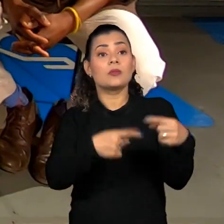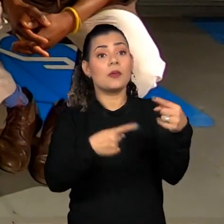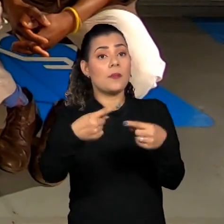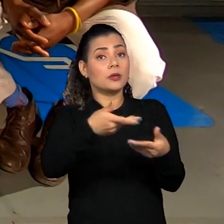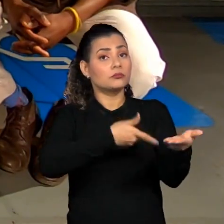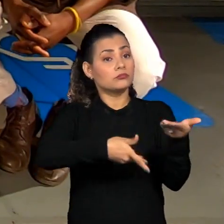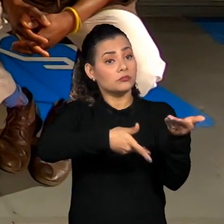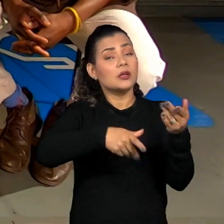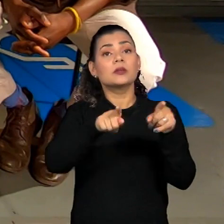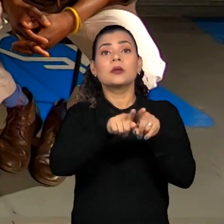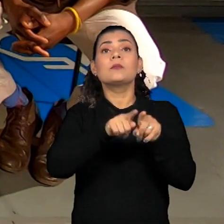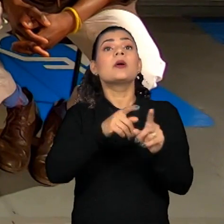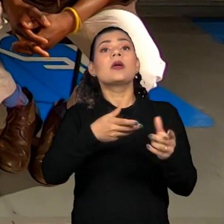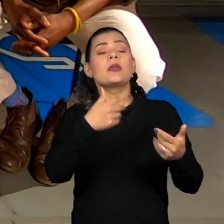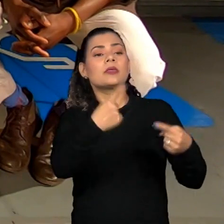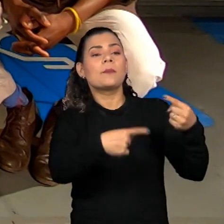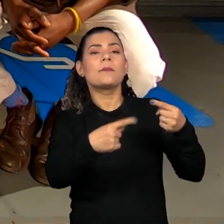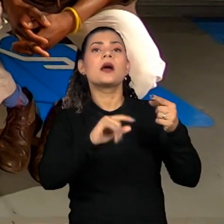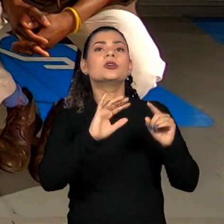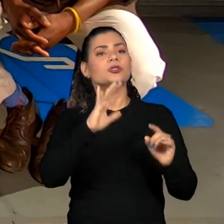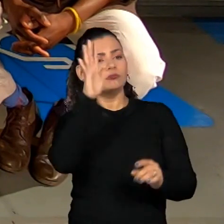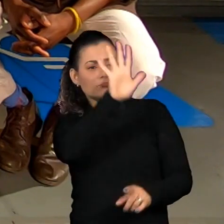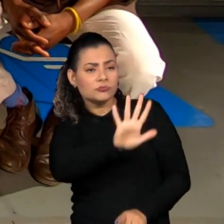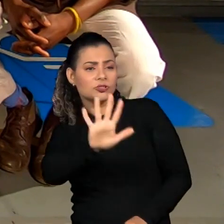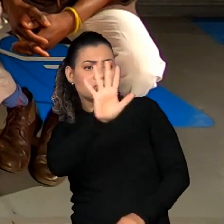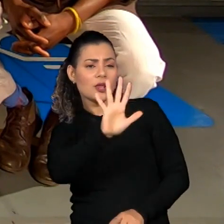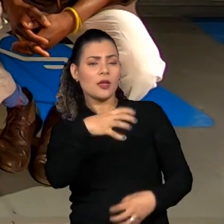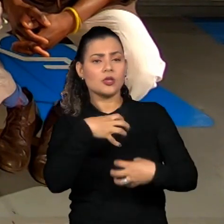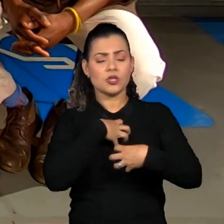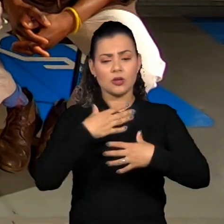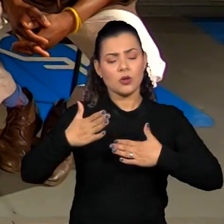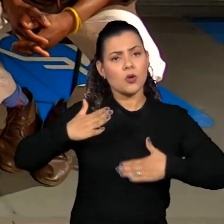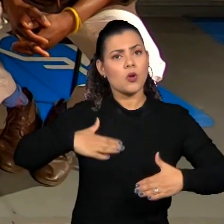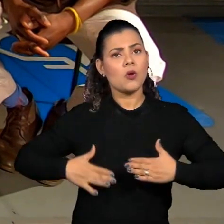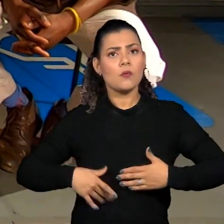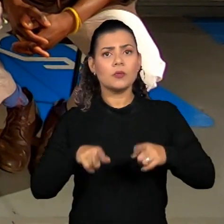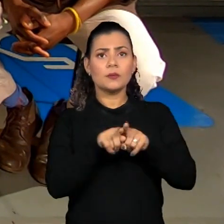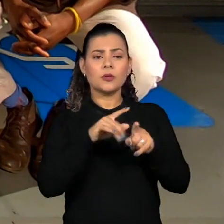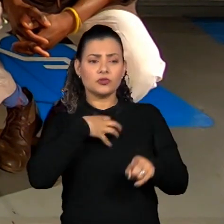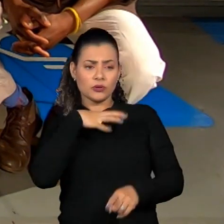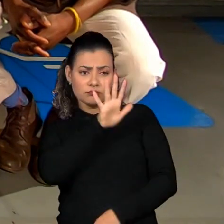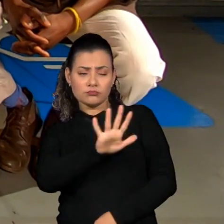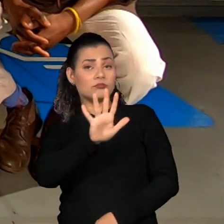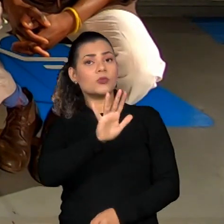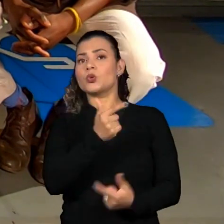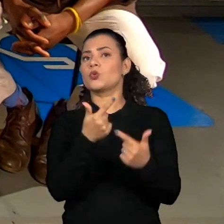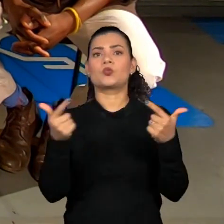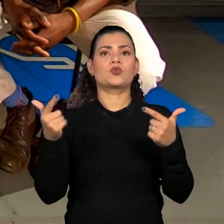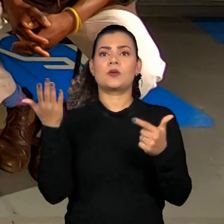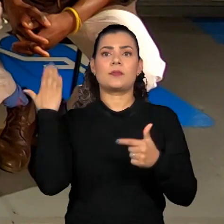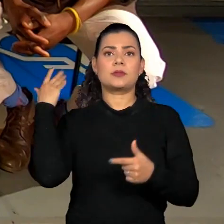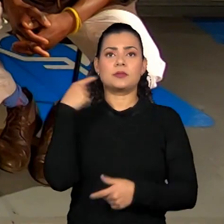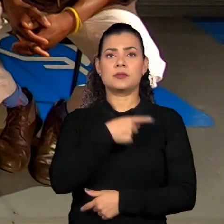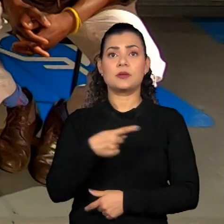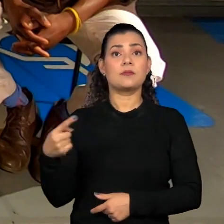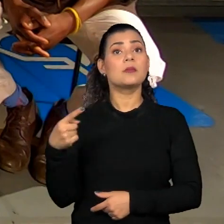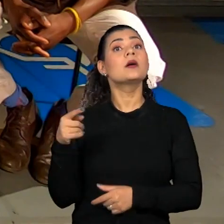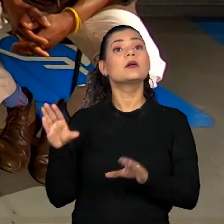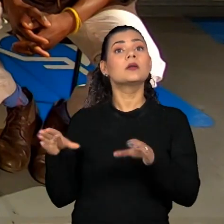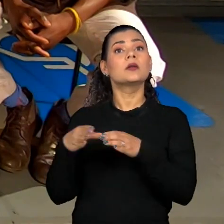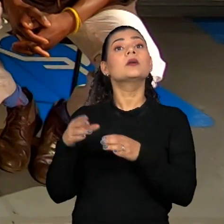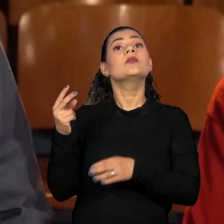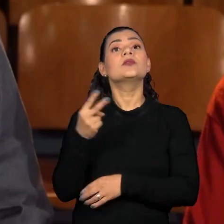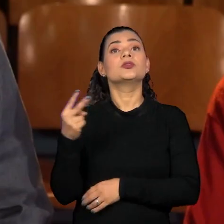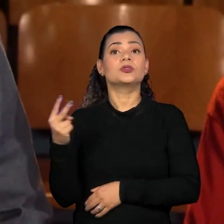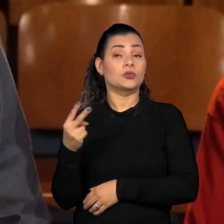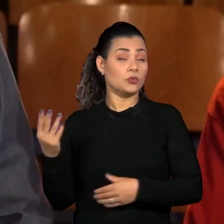mas também o debate estético, a corporalidade e uma cosmovisão que não estava presente na semana dos modernistas da Semana